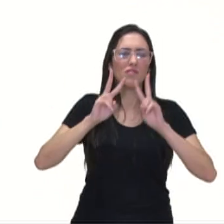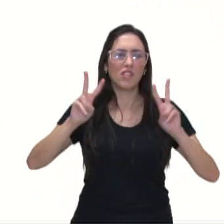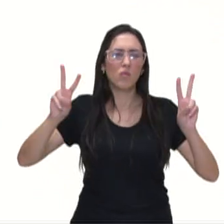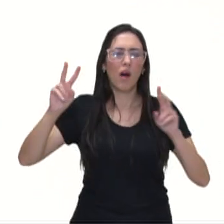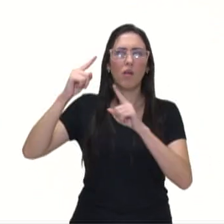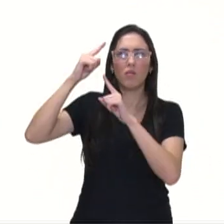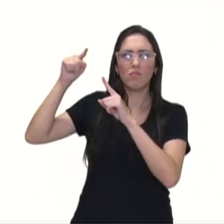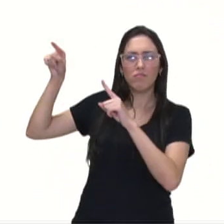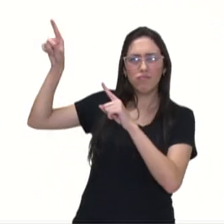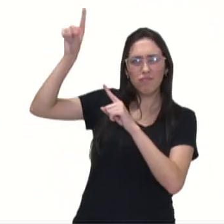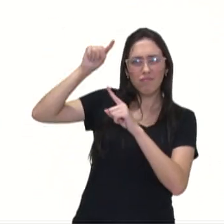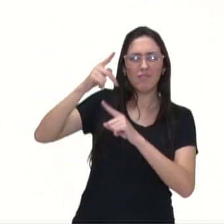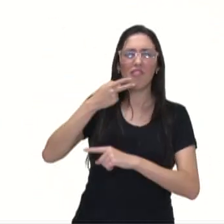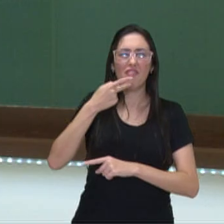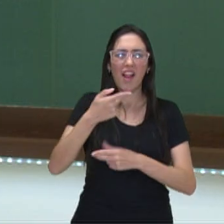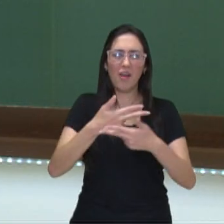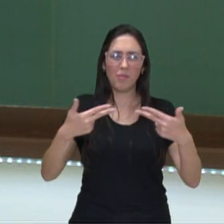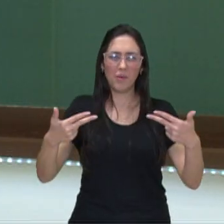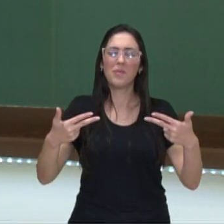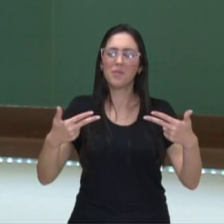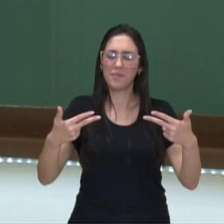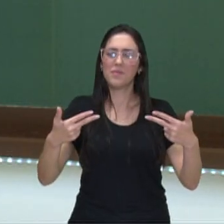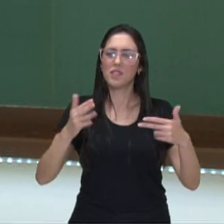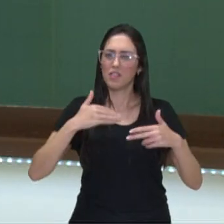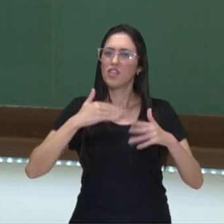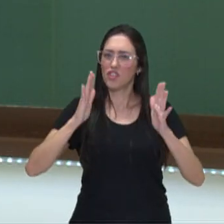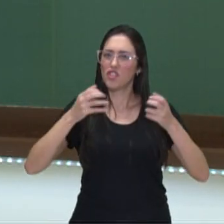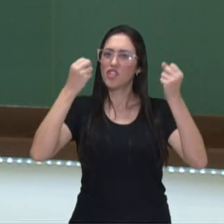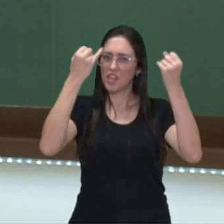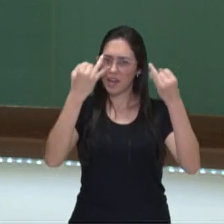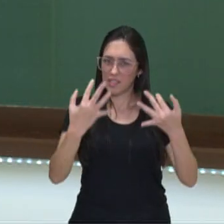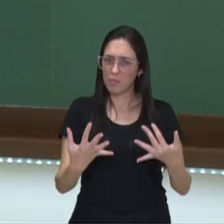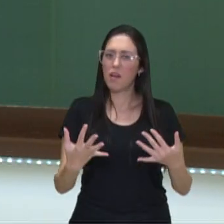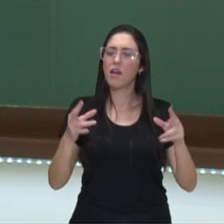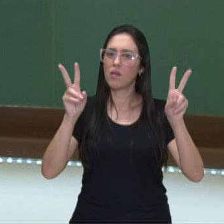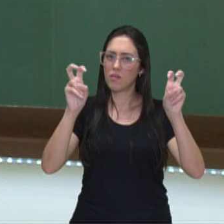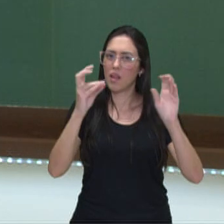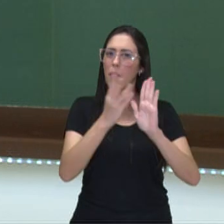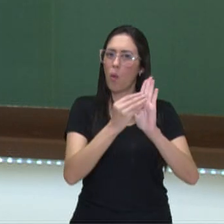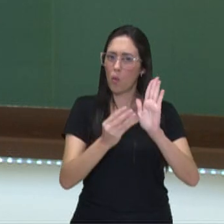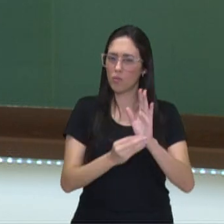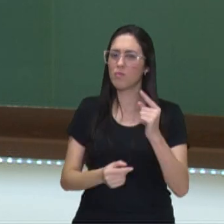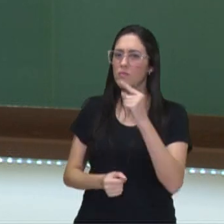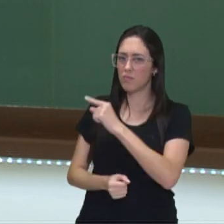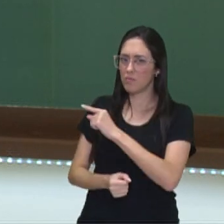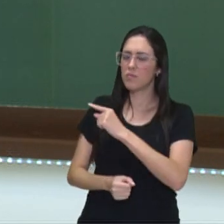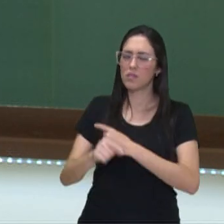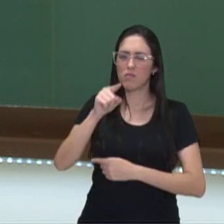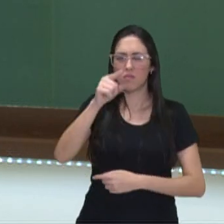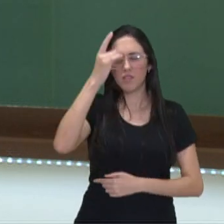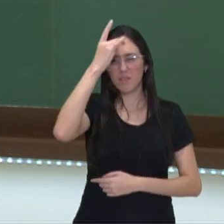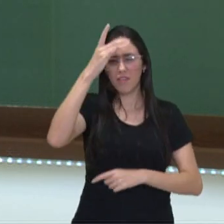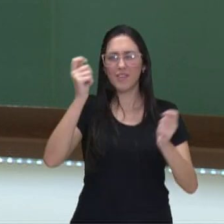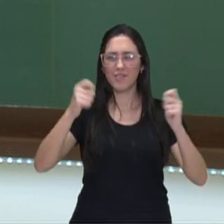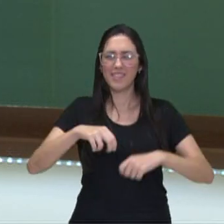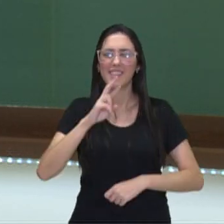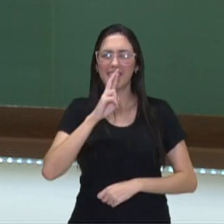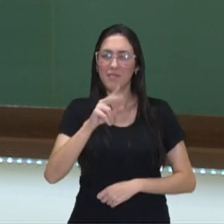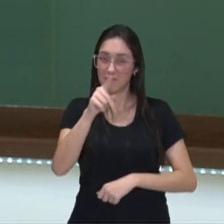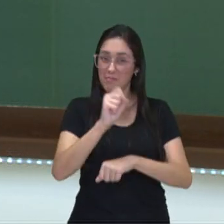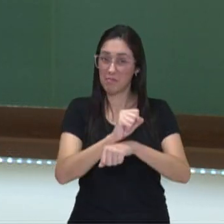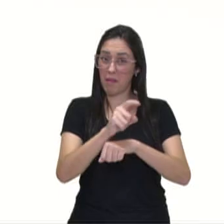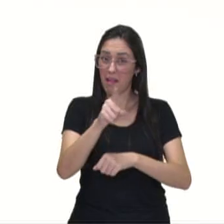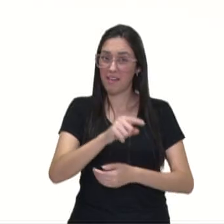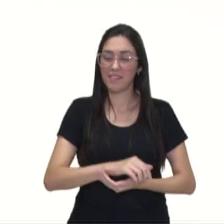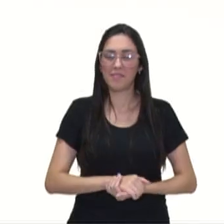essa é uma das dicas. Já conversamos bastante sobre esse gênero textual, então você vai ter facilidade para responder. Sua